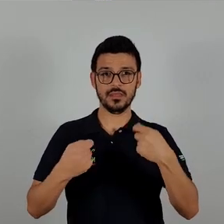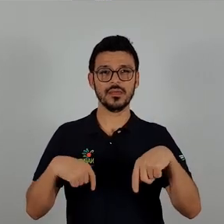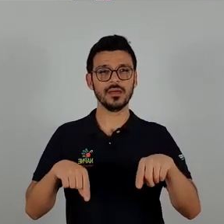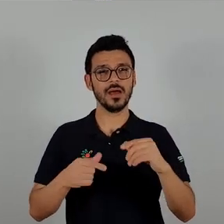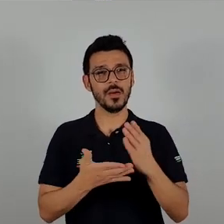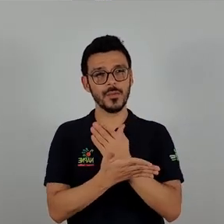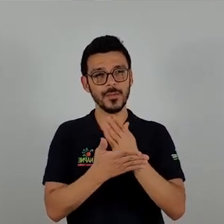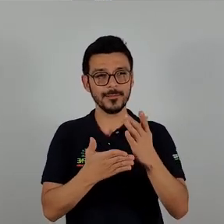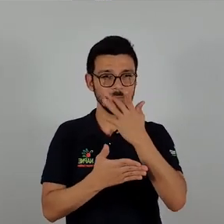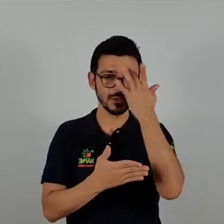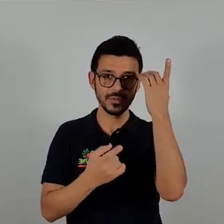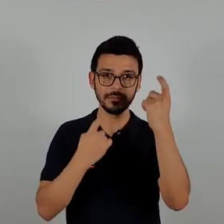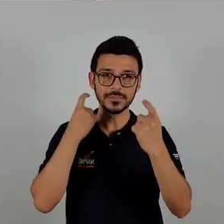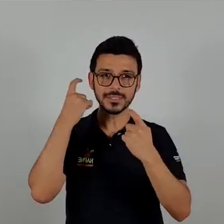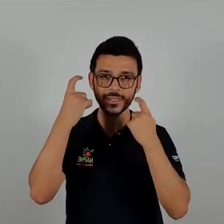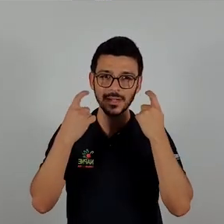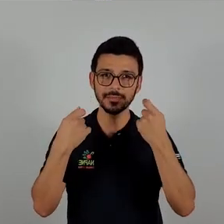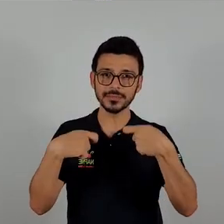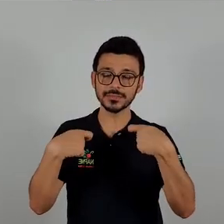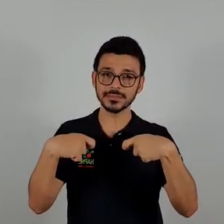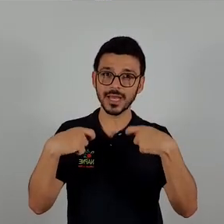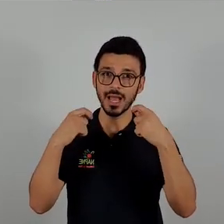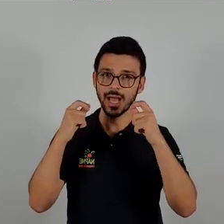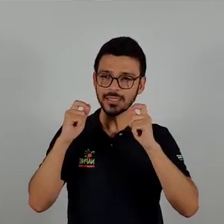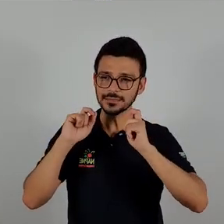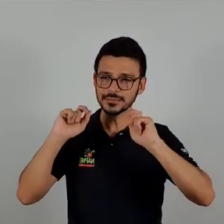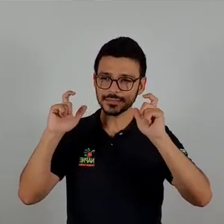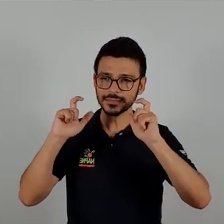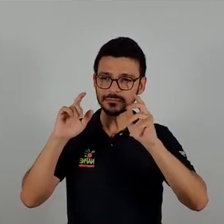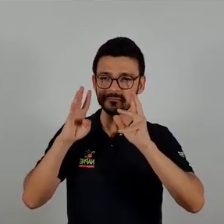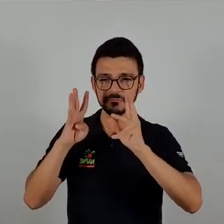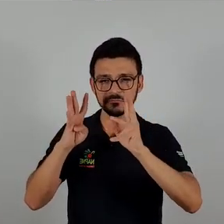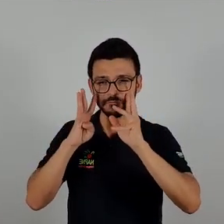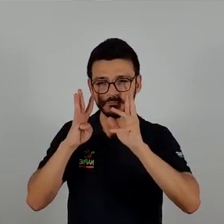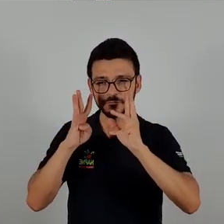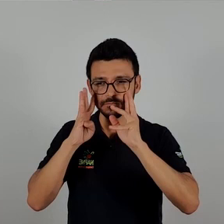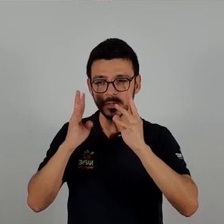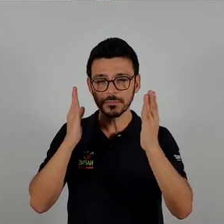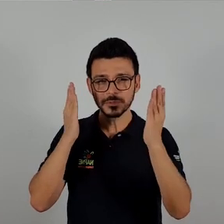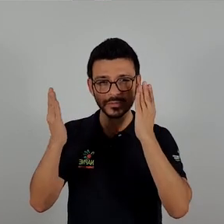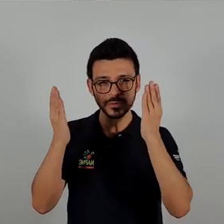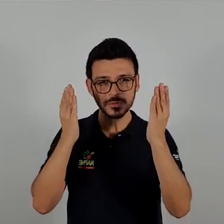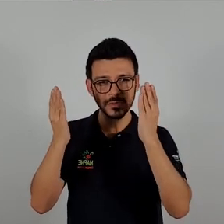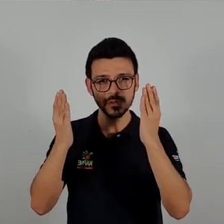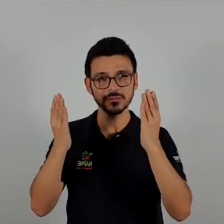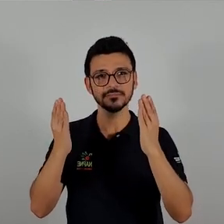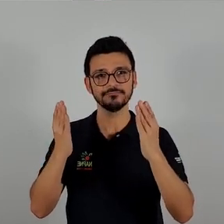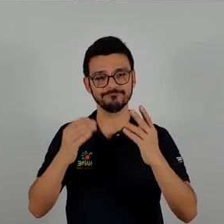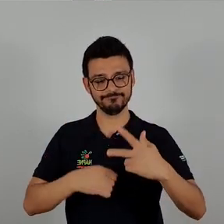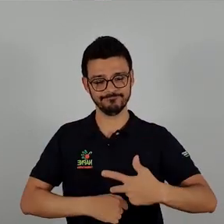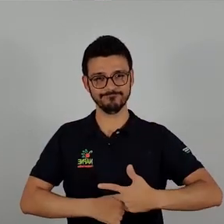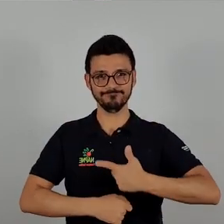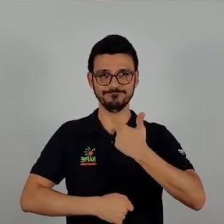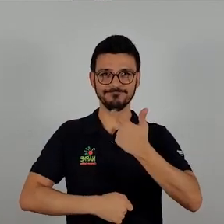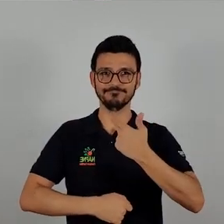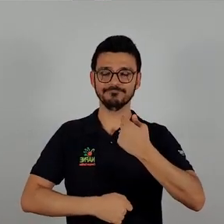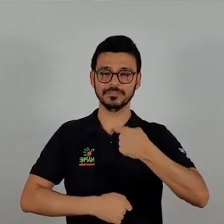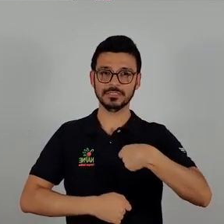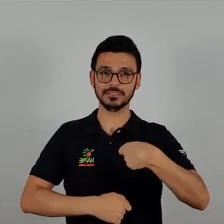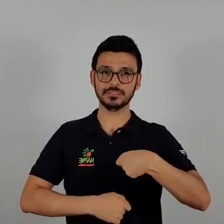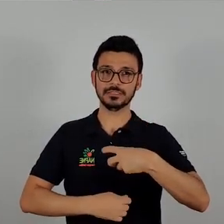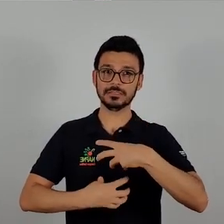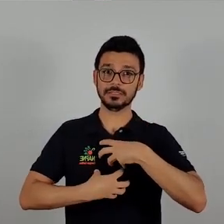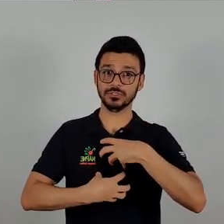O pulmão é a tristeza, o rim é o medo, a bexiga é a insegurança, e o fígado, vocês sabem, já ouviram